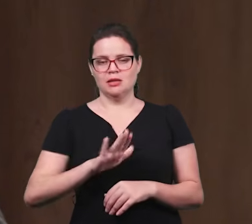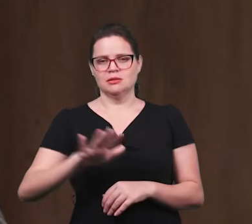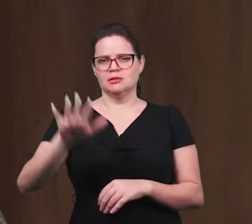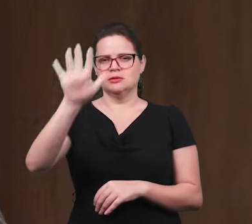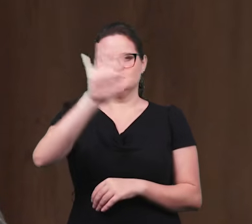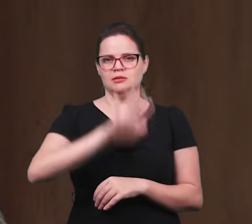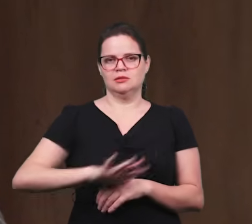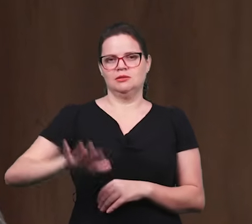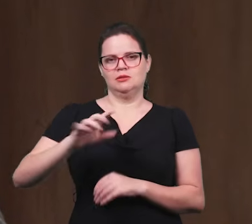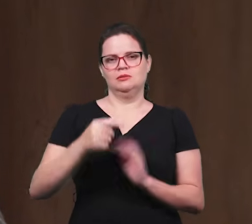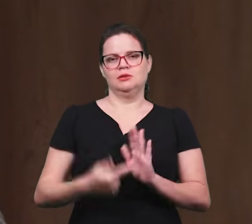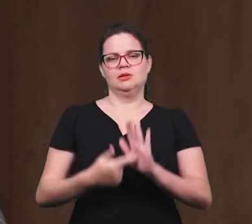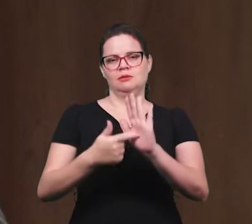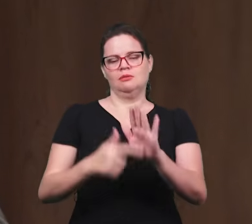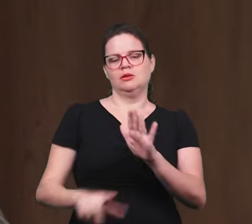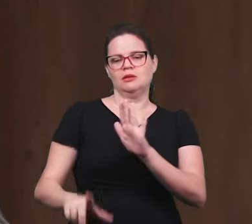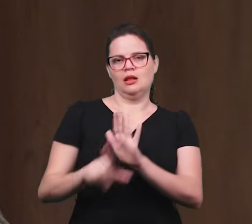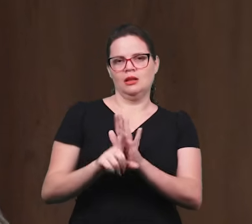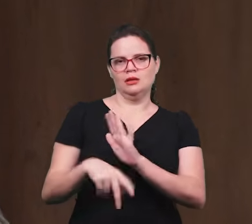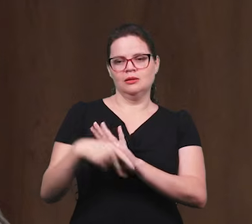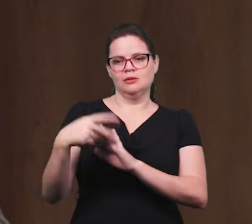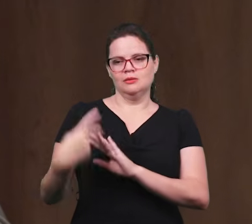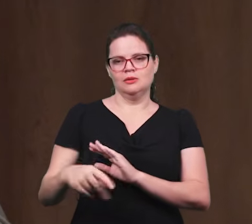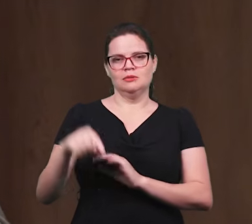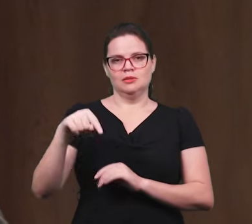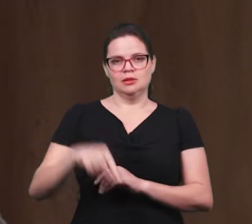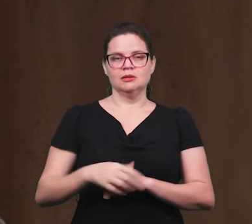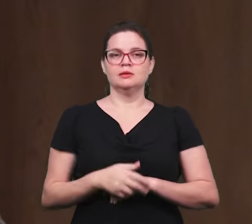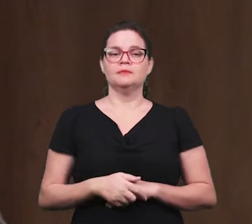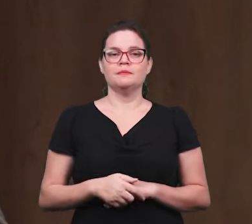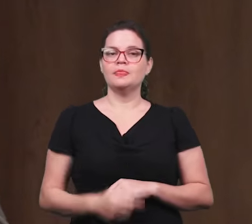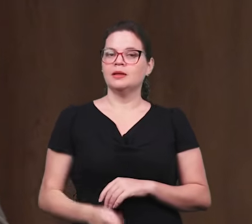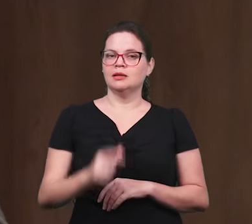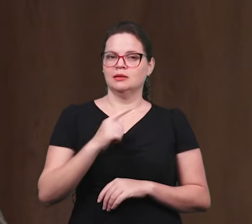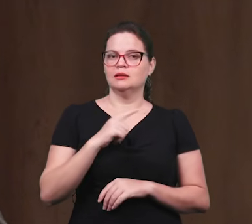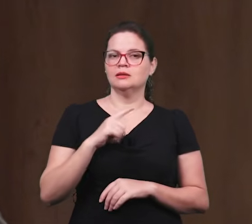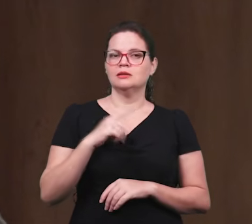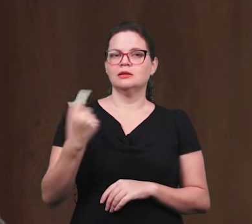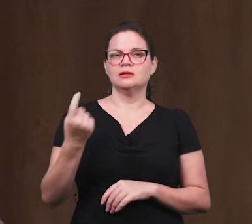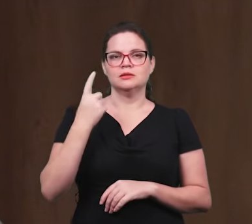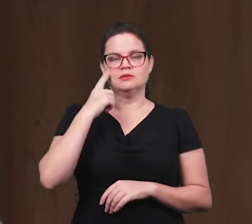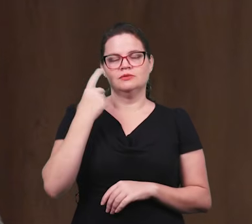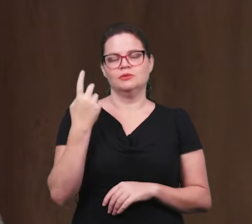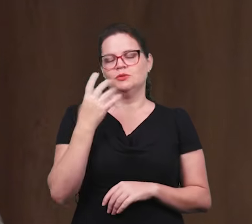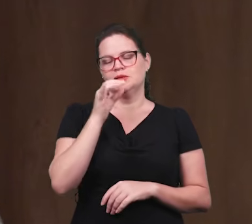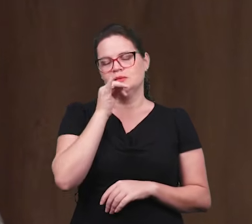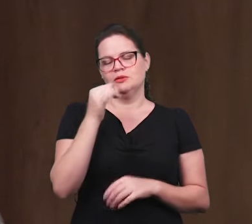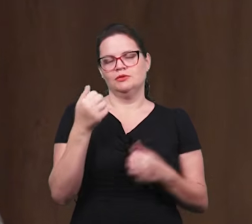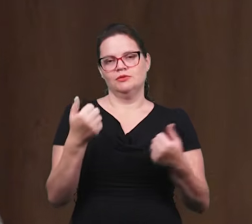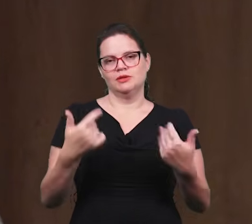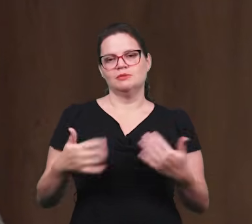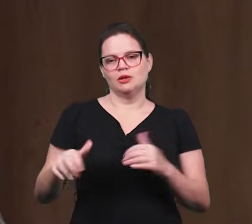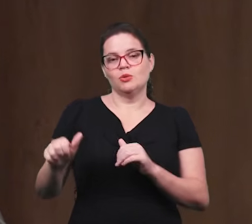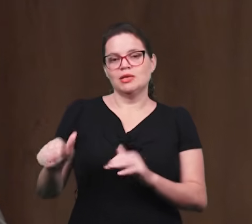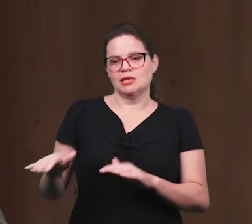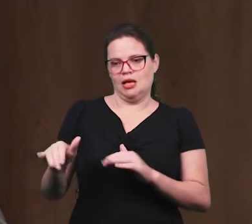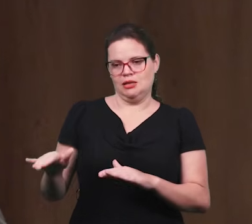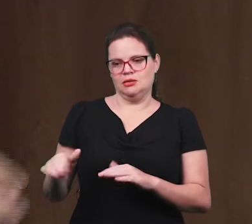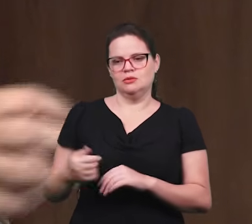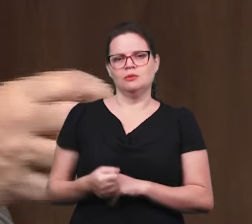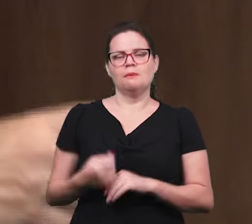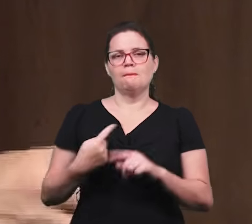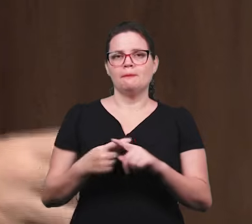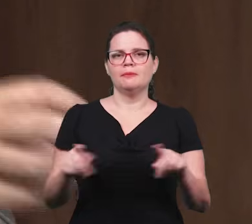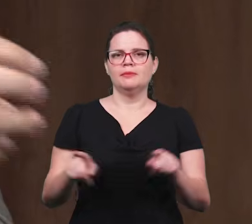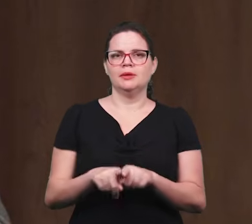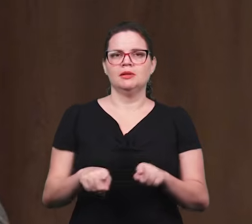conforme a legislação brasileira determina. Então, eles são feitos, no caso, eu vou aqui falar um pouquinho mais do Exército Brasileiro, mas existe